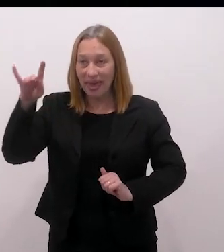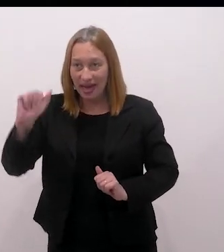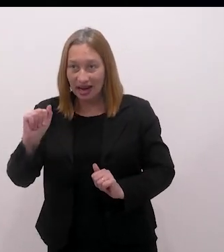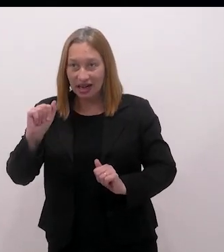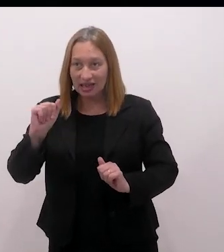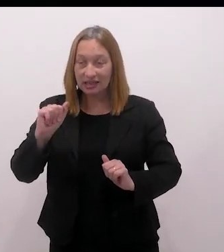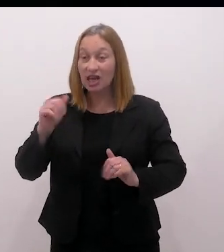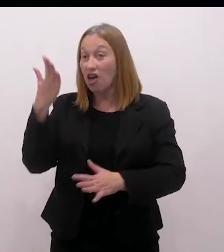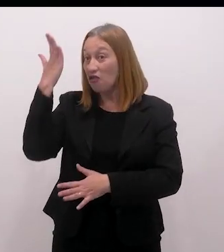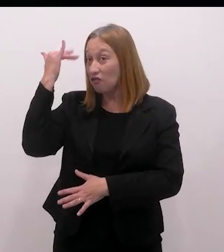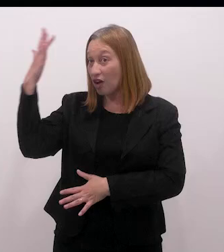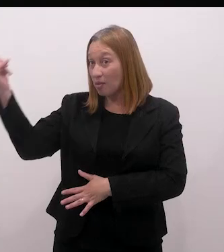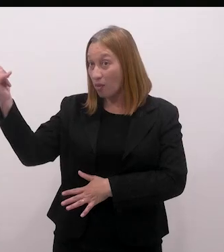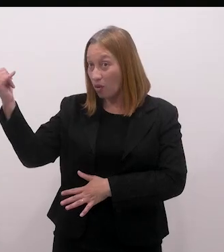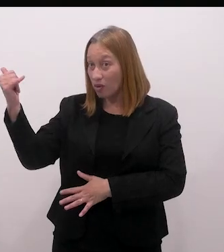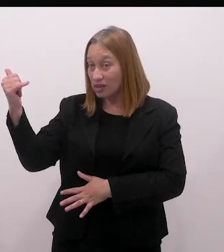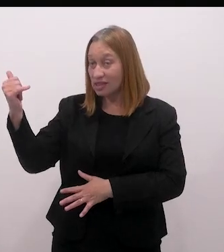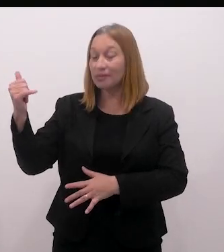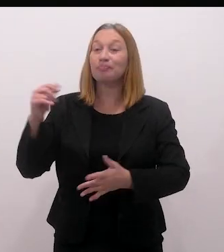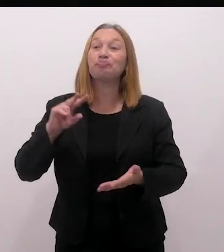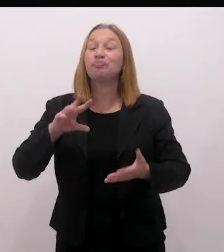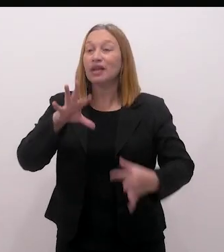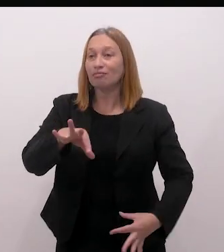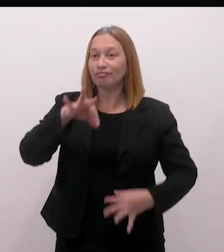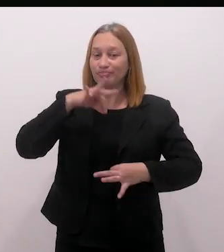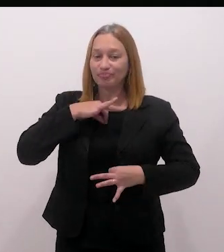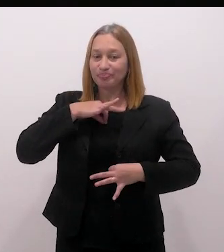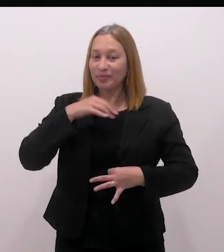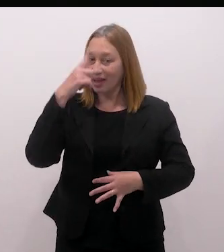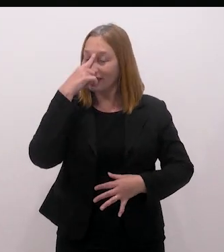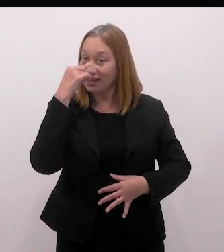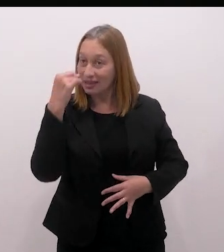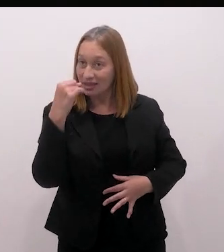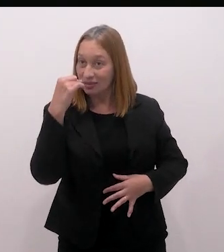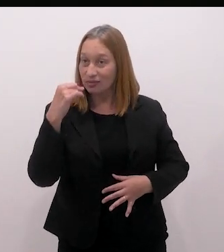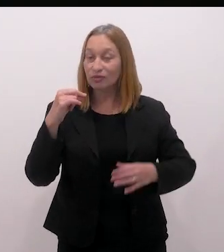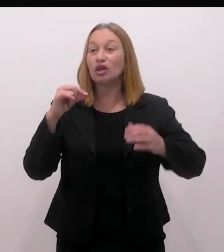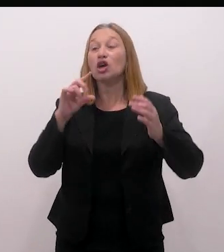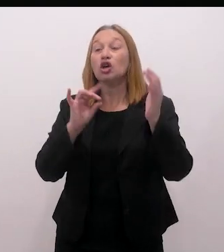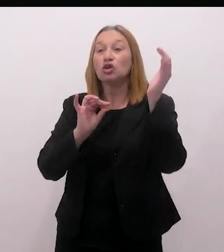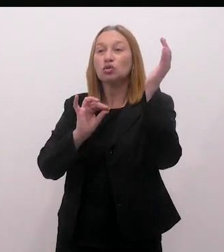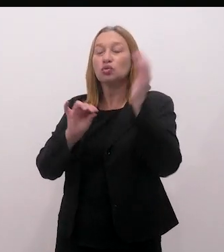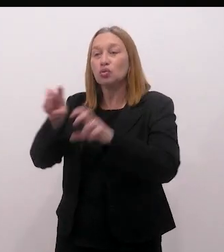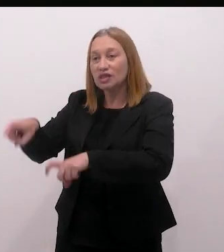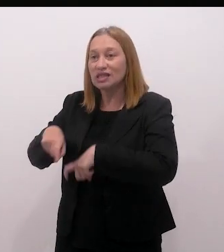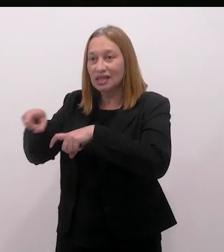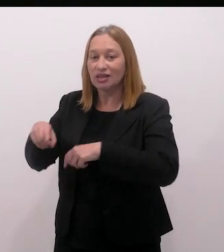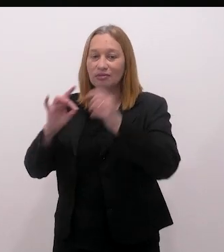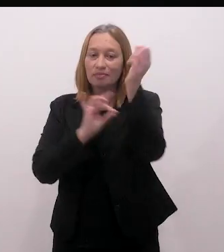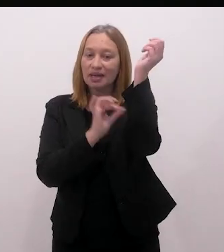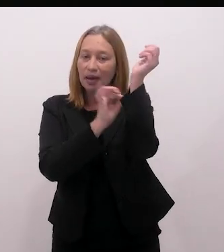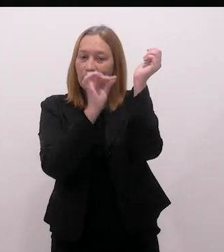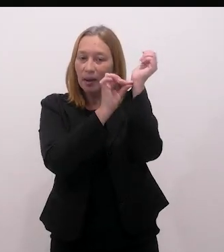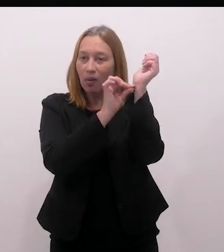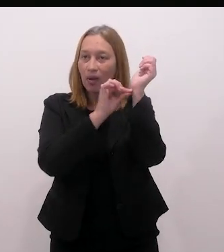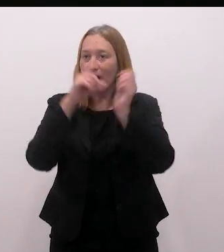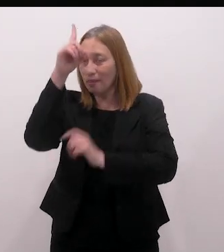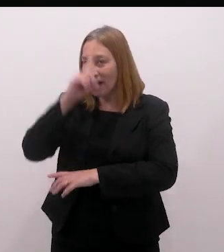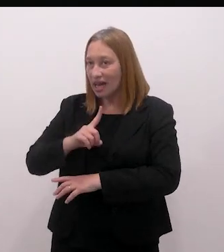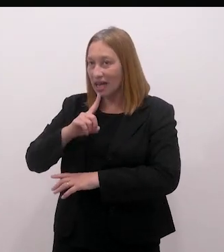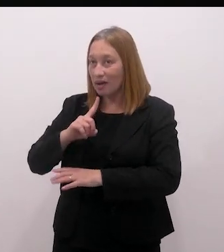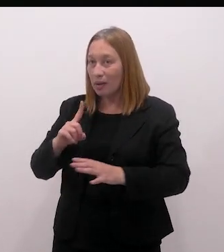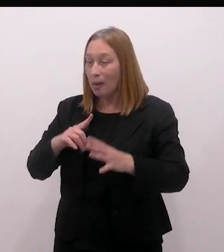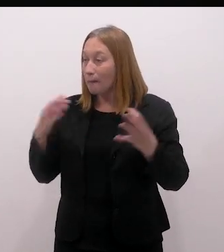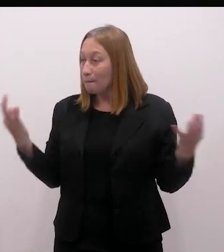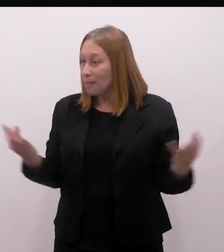das intérpretes mais famosas da Narizinho na primeira versão do Sítio do Pica-Pau Amarelo, construiu uma carreira linda e